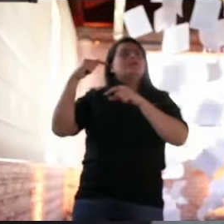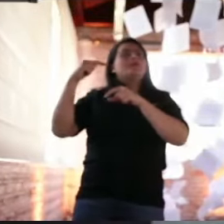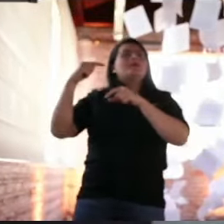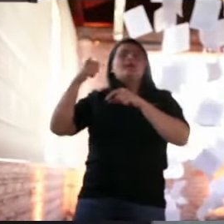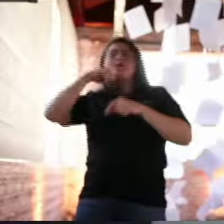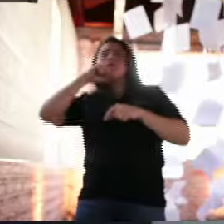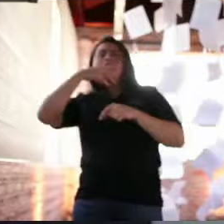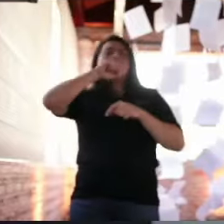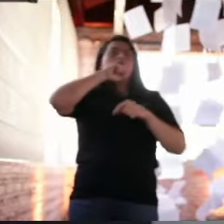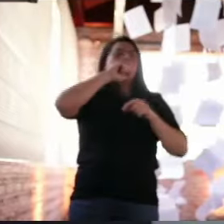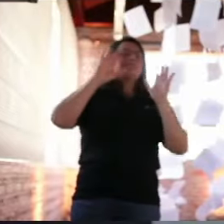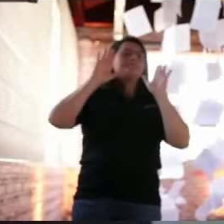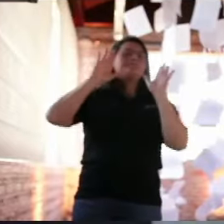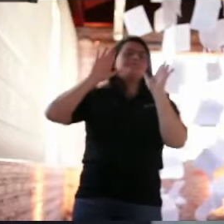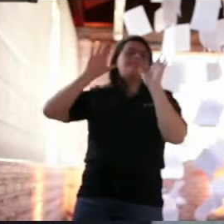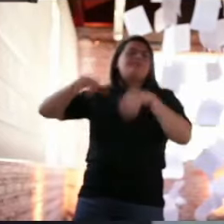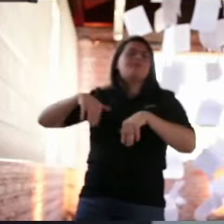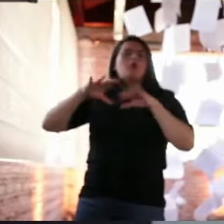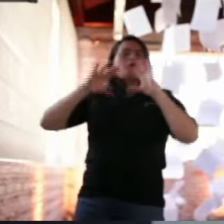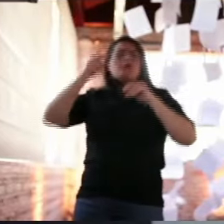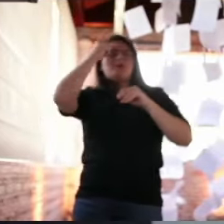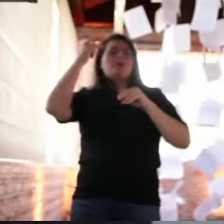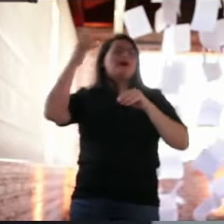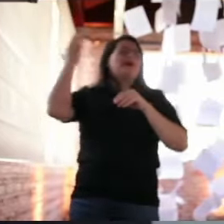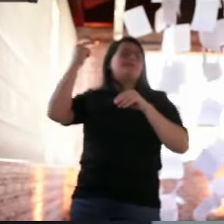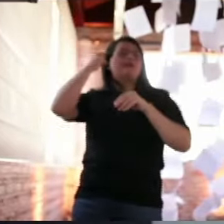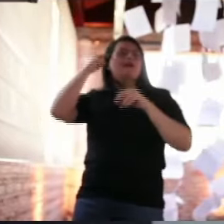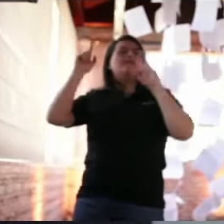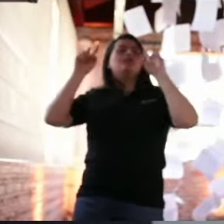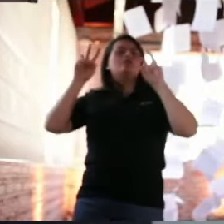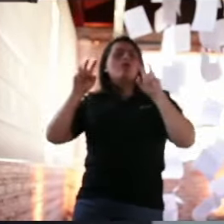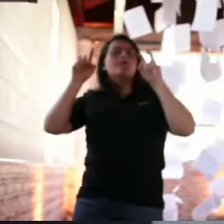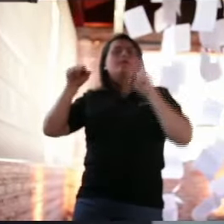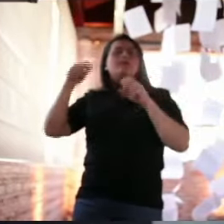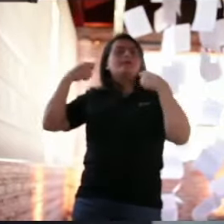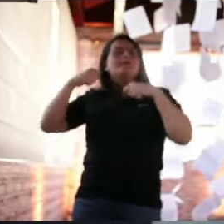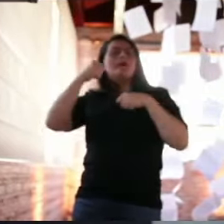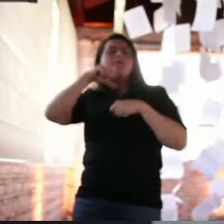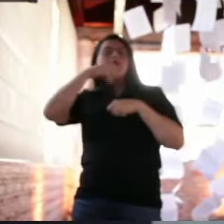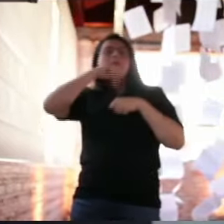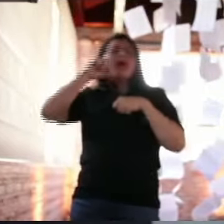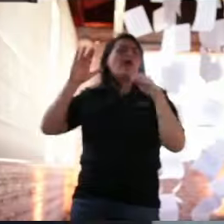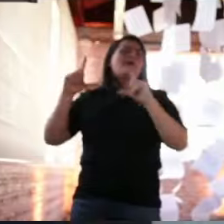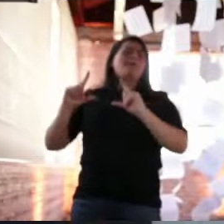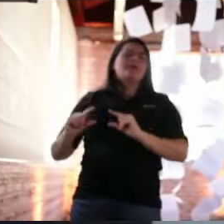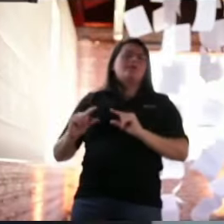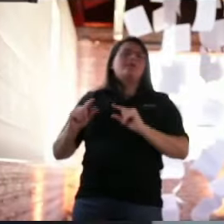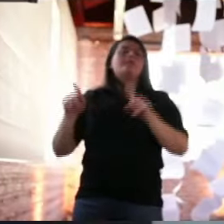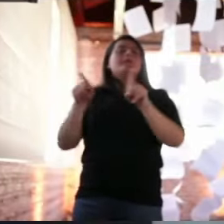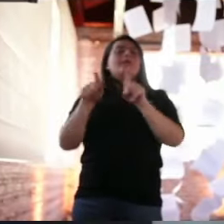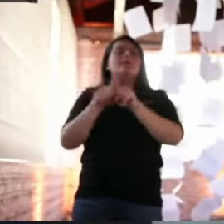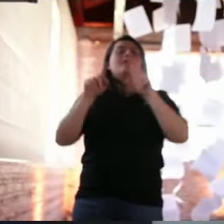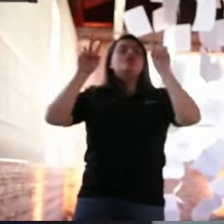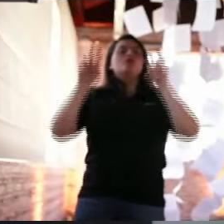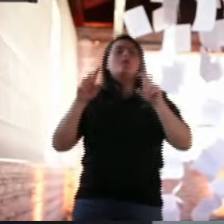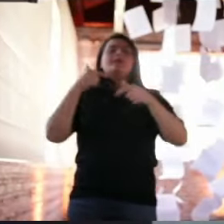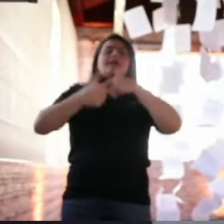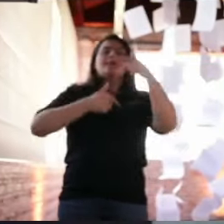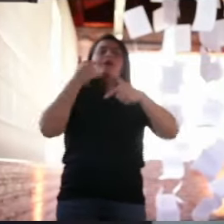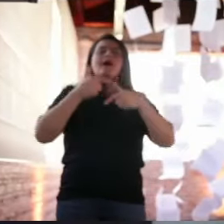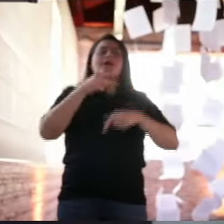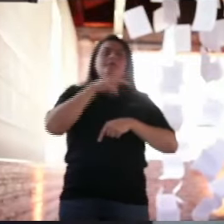foi-se o tempo que todo mundo achava que você tinha que ser mãe e pai agora é bem menos concorre com tudo na tua vida com trabalho com a vida